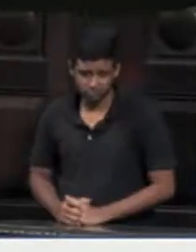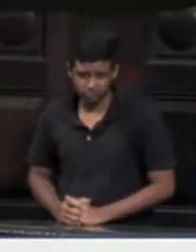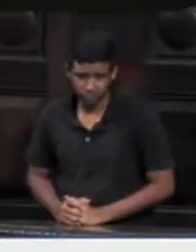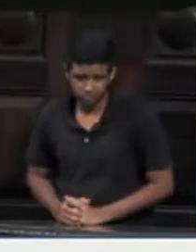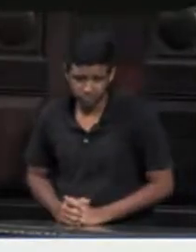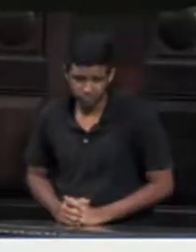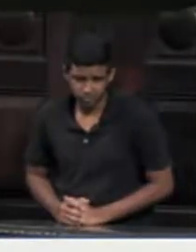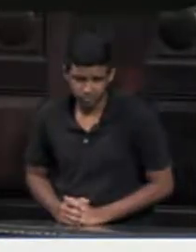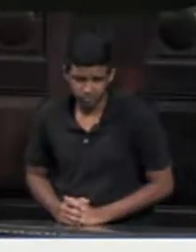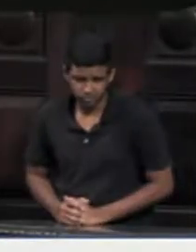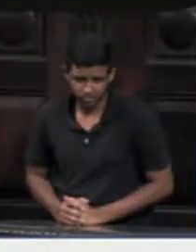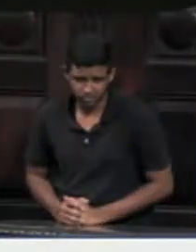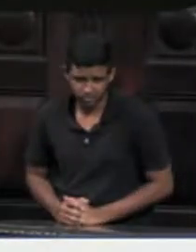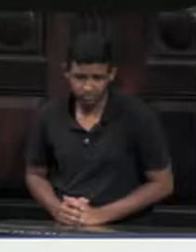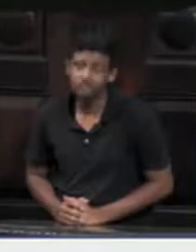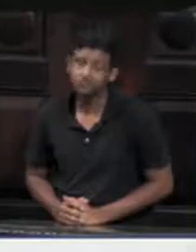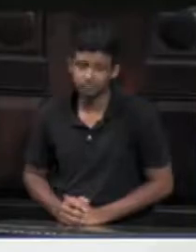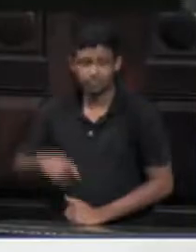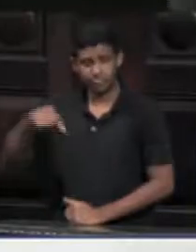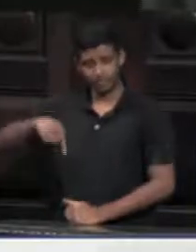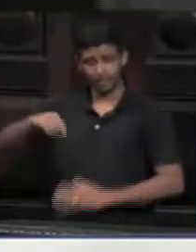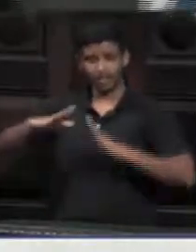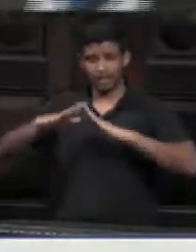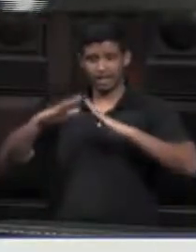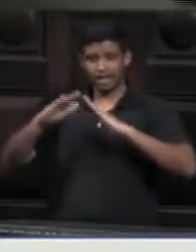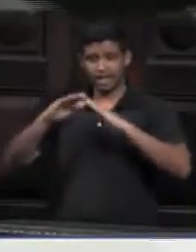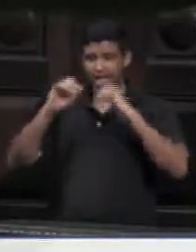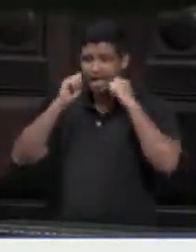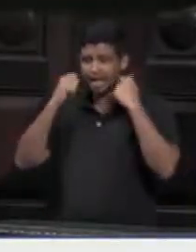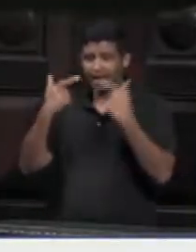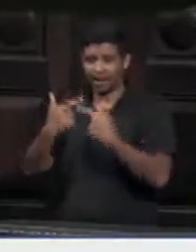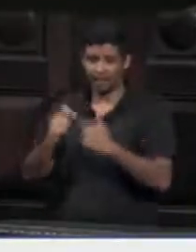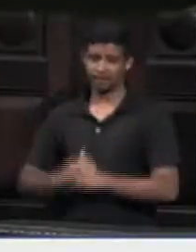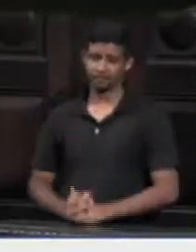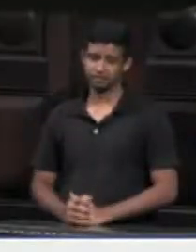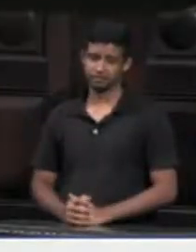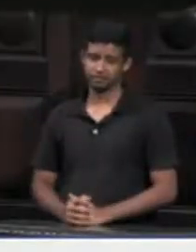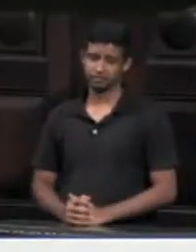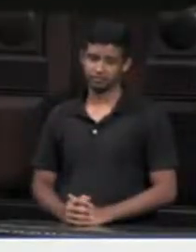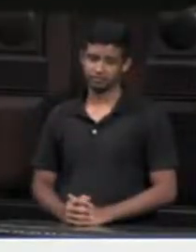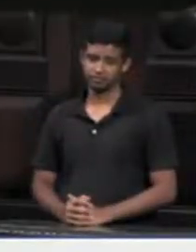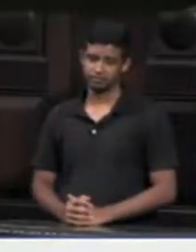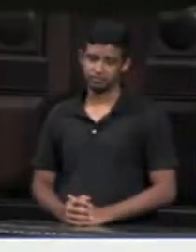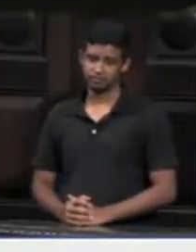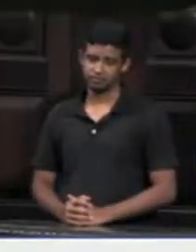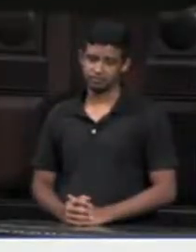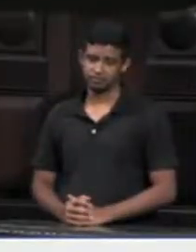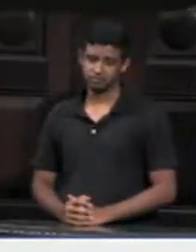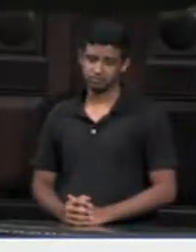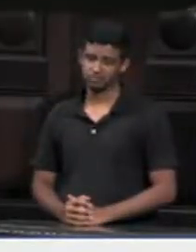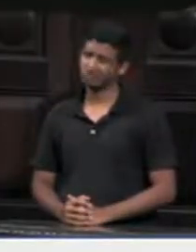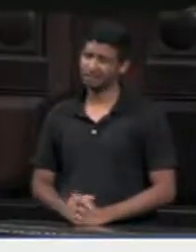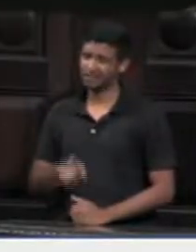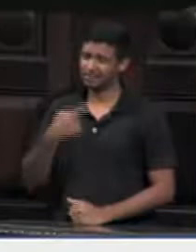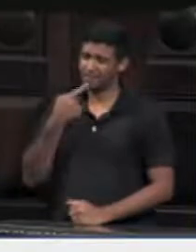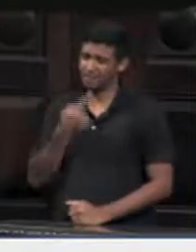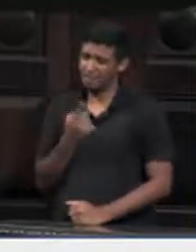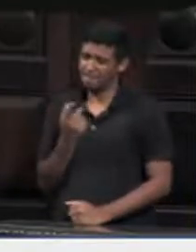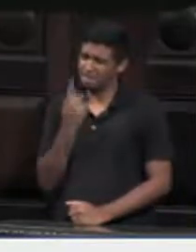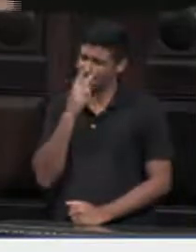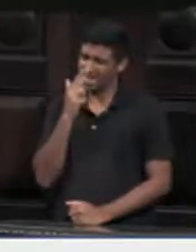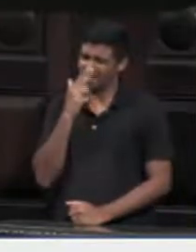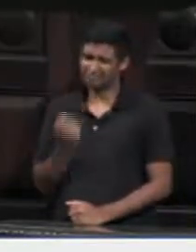o que acontece é o seguinte, aqui na casa tem uma determinada coisa que é, no mínimo, esquisito